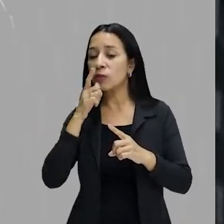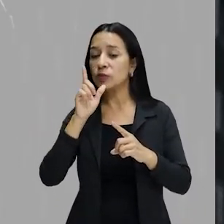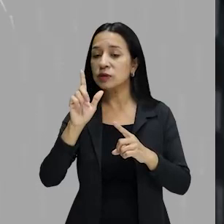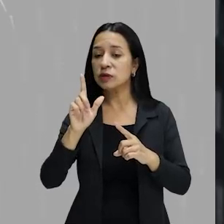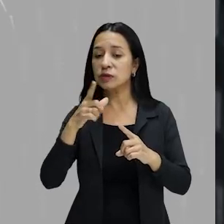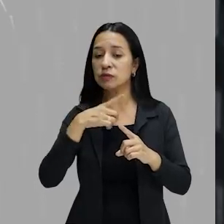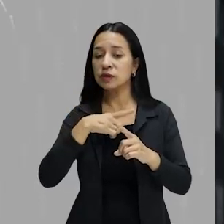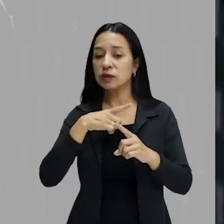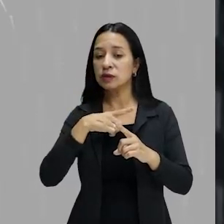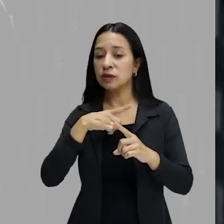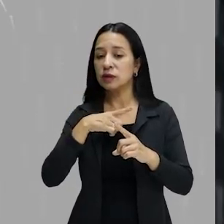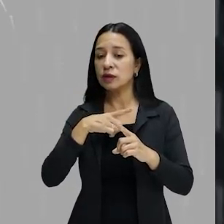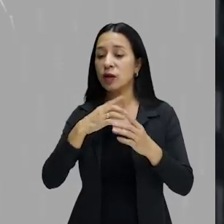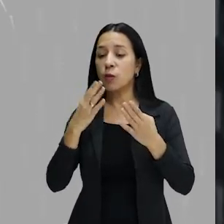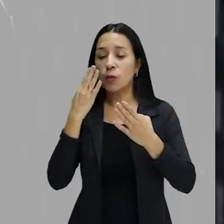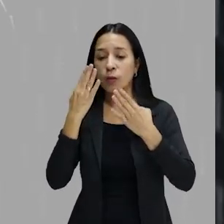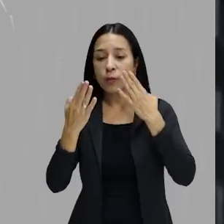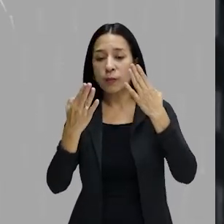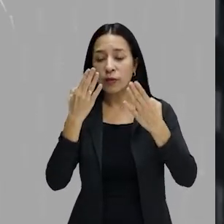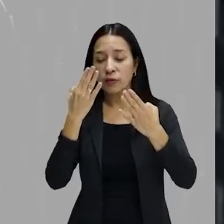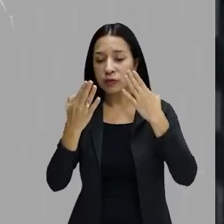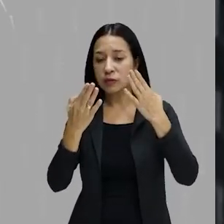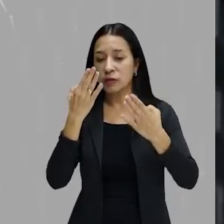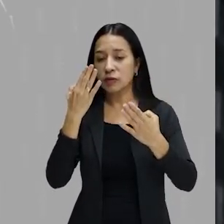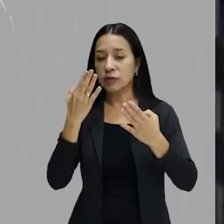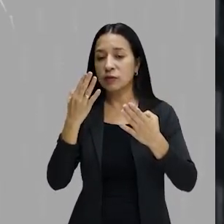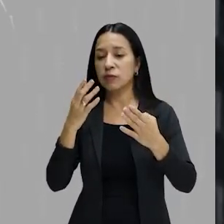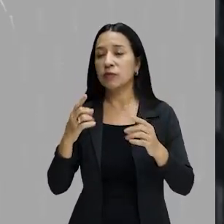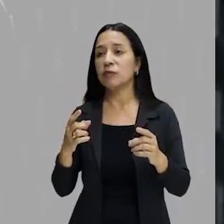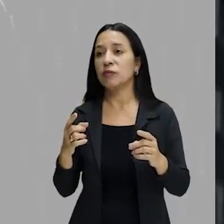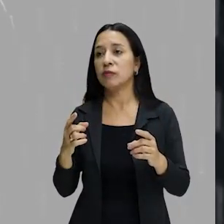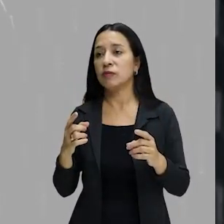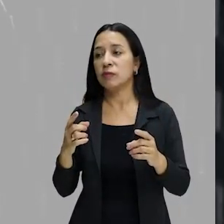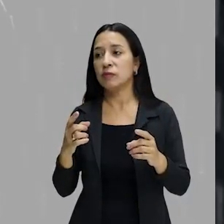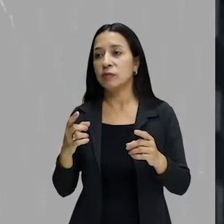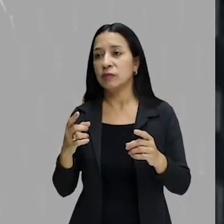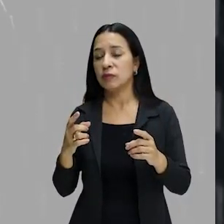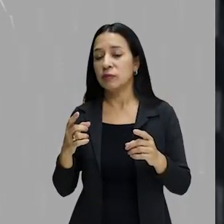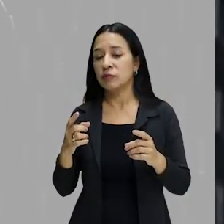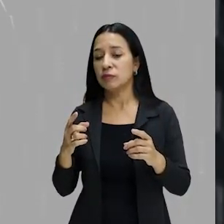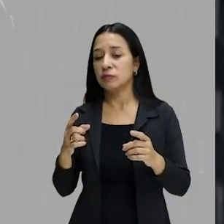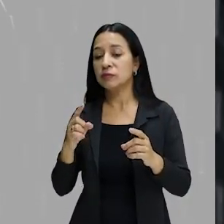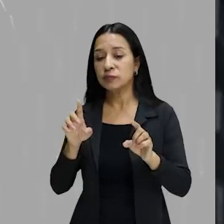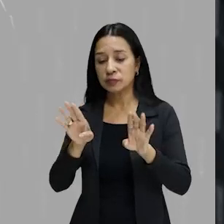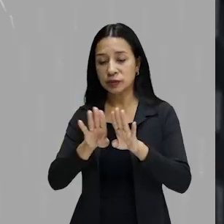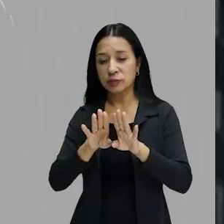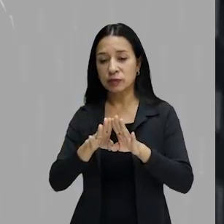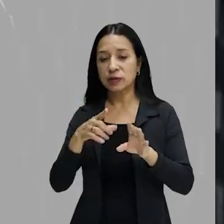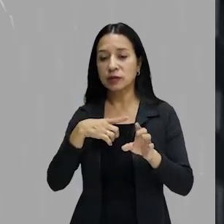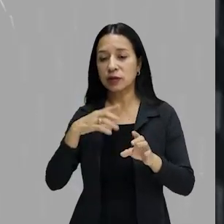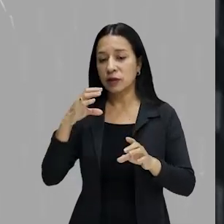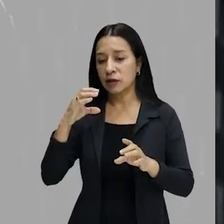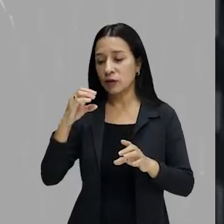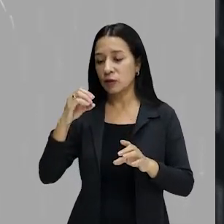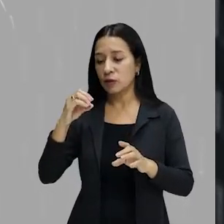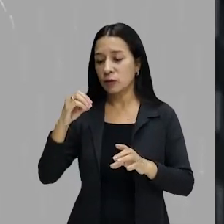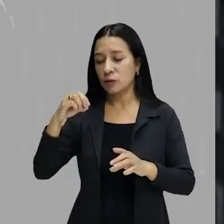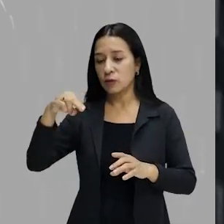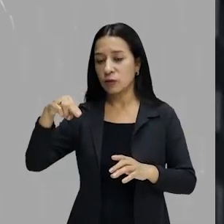que ter uma comparação. Aí eu ainda tenho uma conformidade, tá certo?